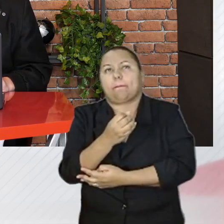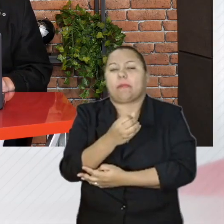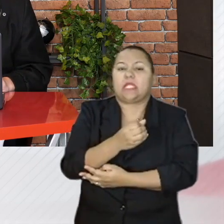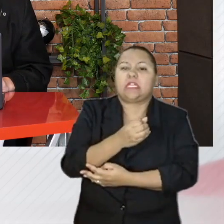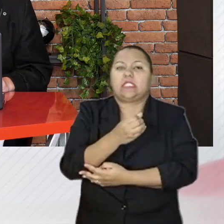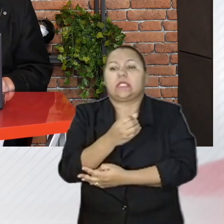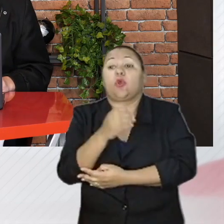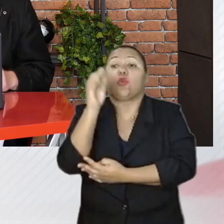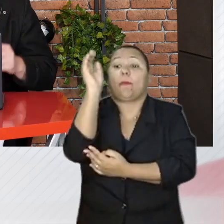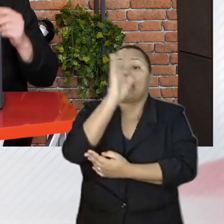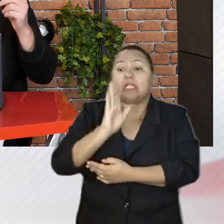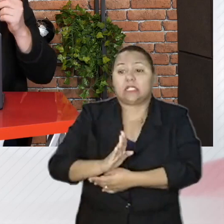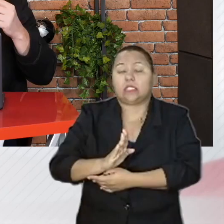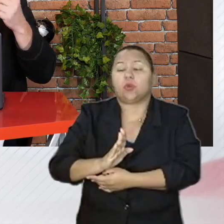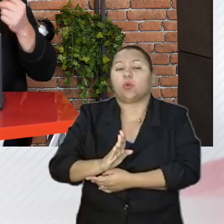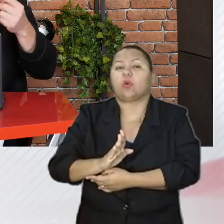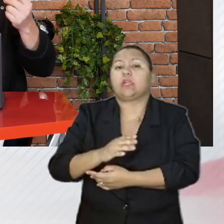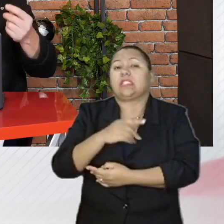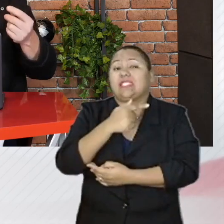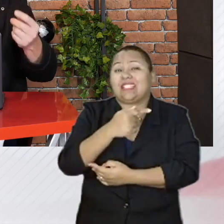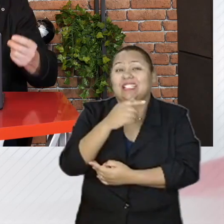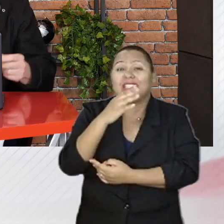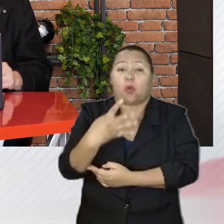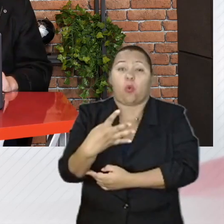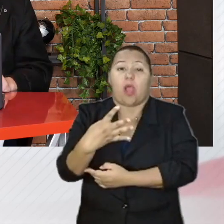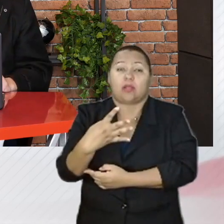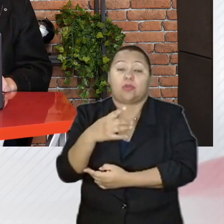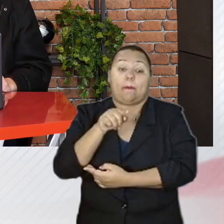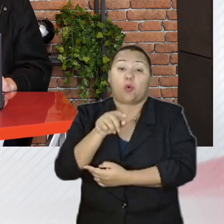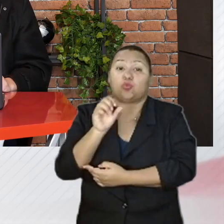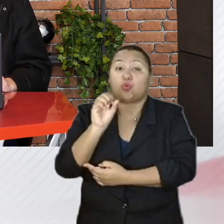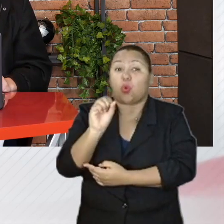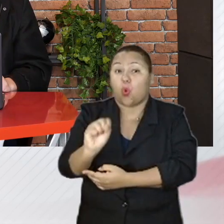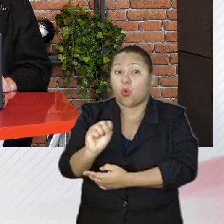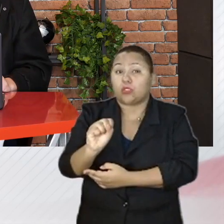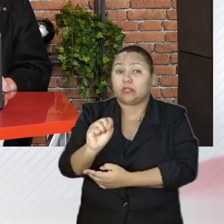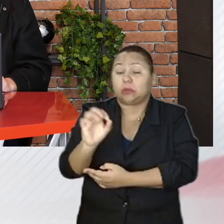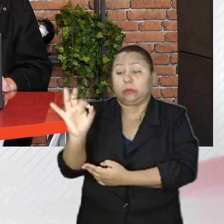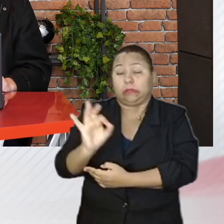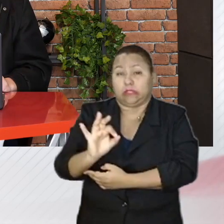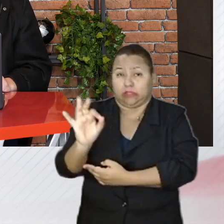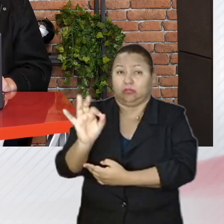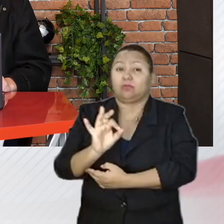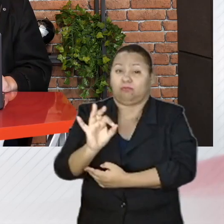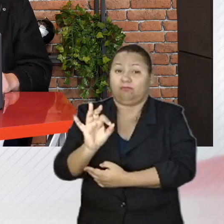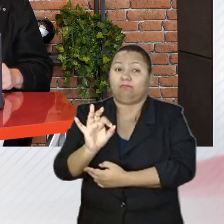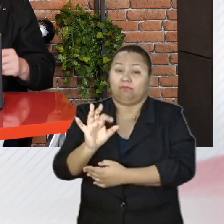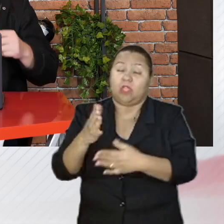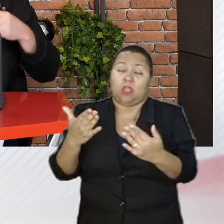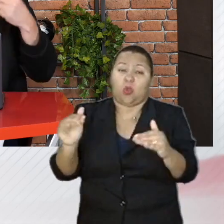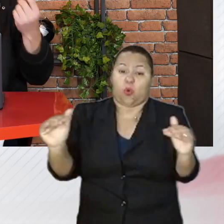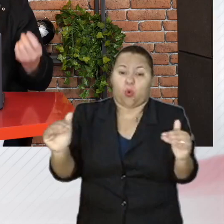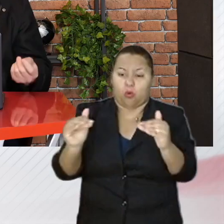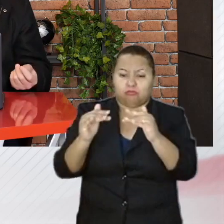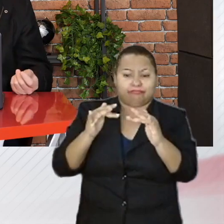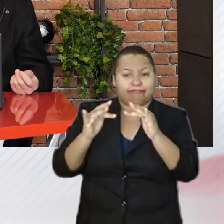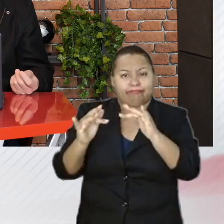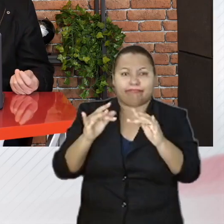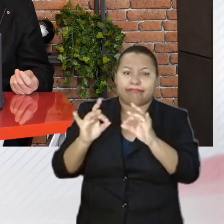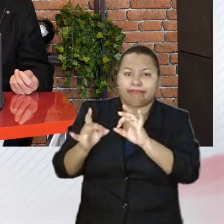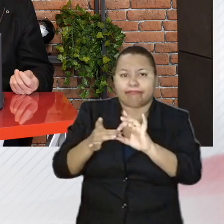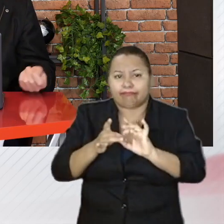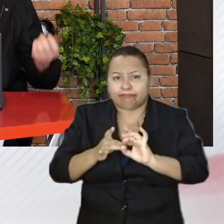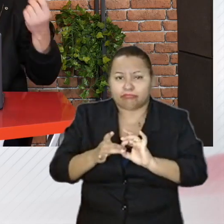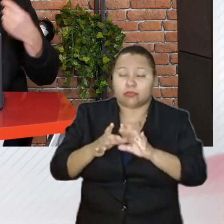74,8%. Você vê a carga tributária vinculada ao consumo. A mesma coisa em relação